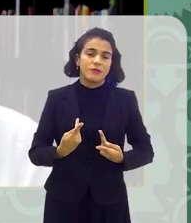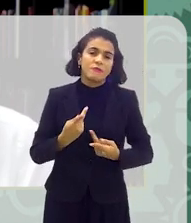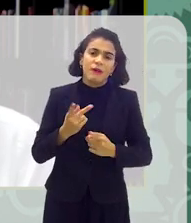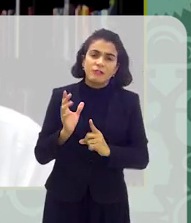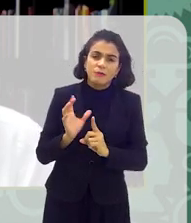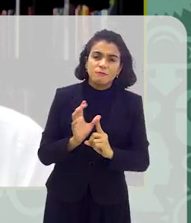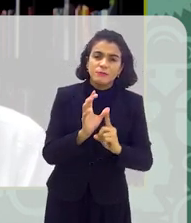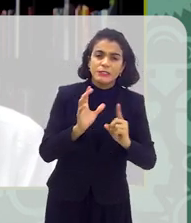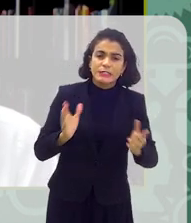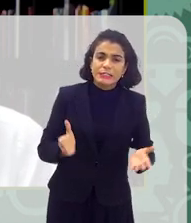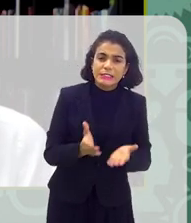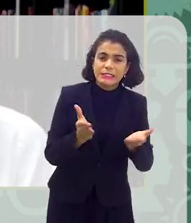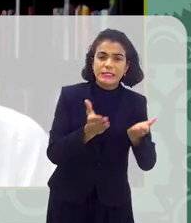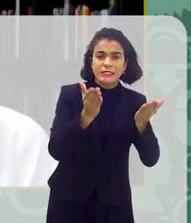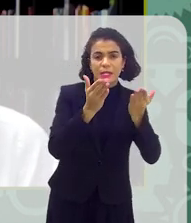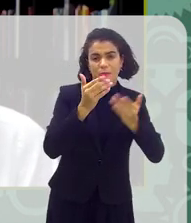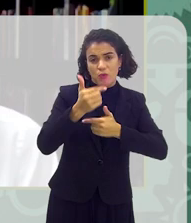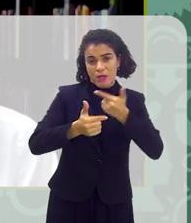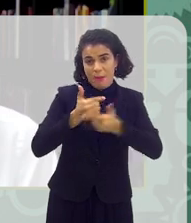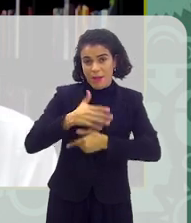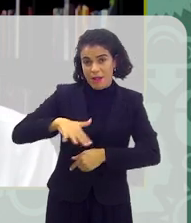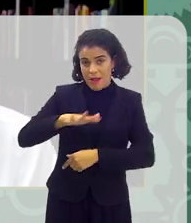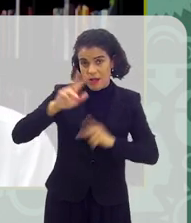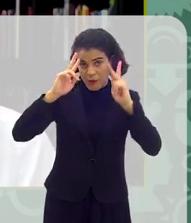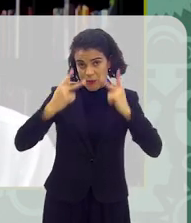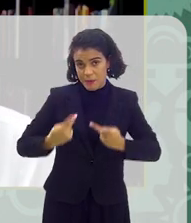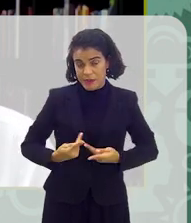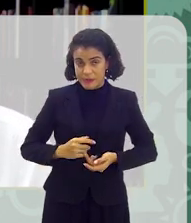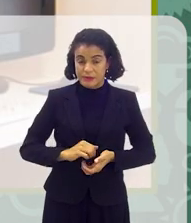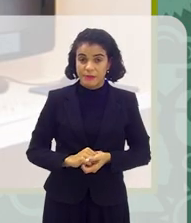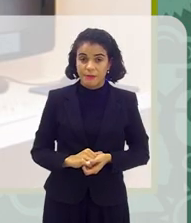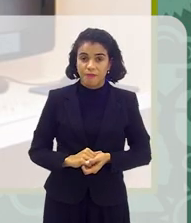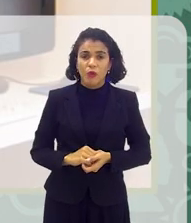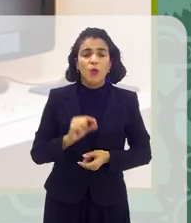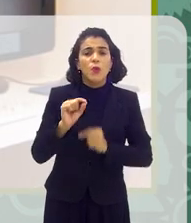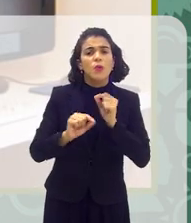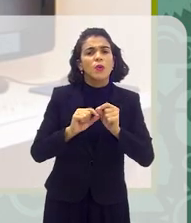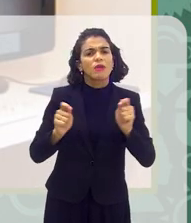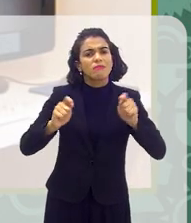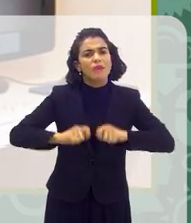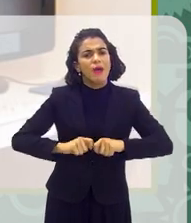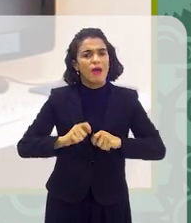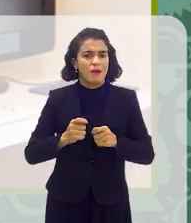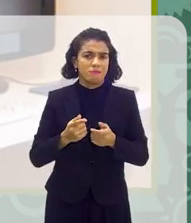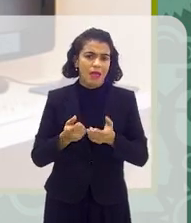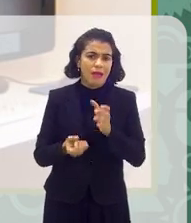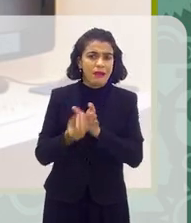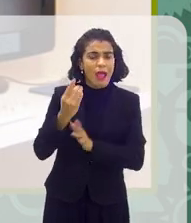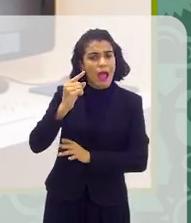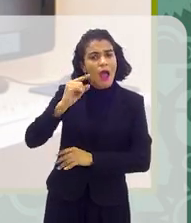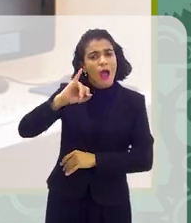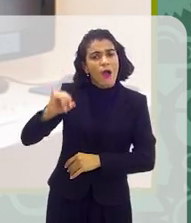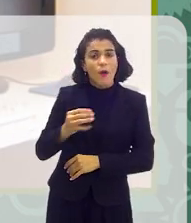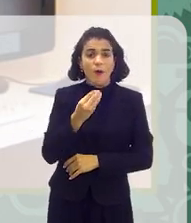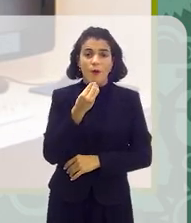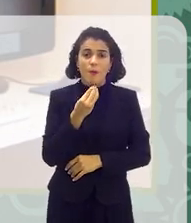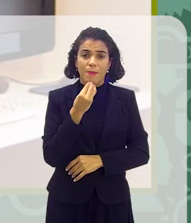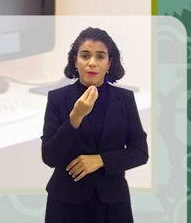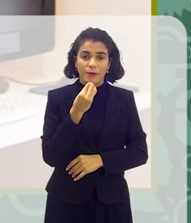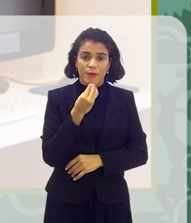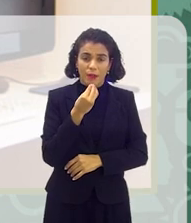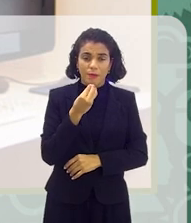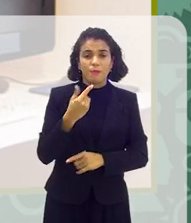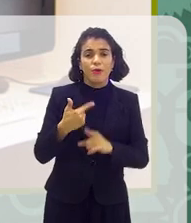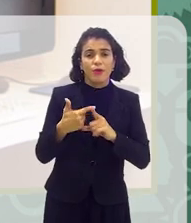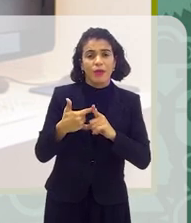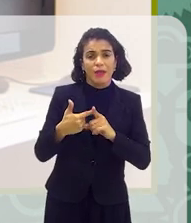um estímulo às pessoas que trabalham na área de humanas. E aí que a gente pode falar dessa questão de criar novas oportunidades, porque